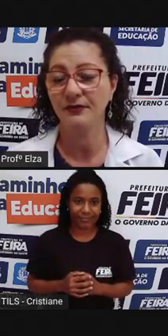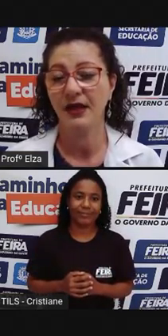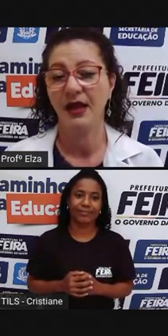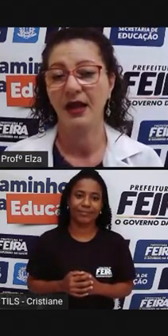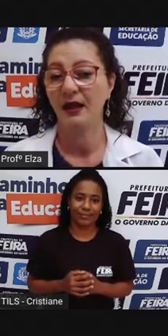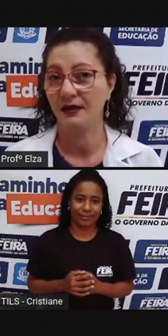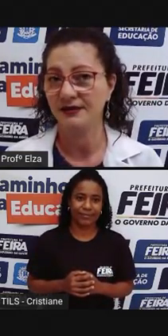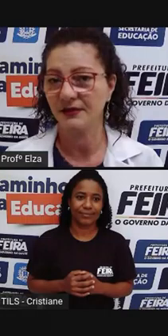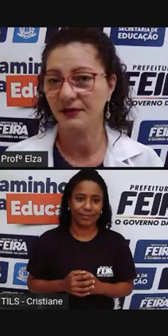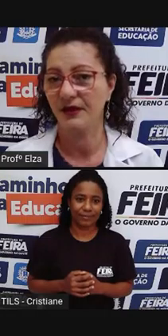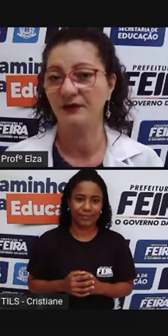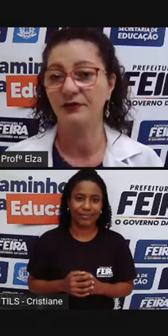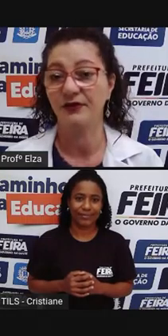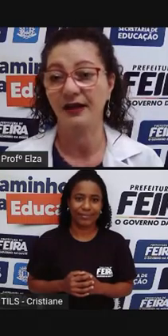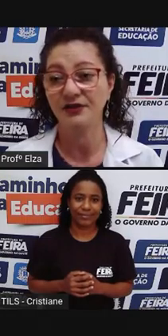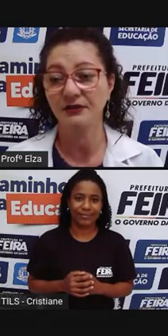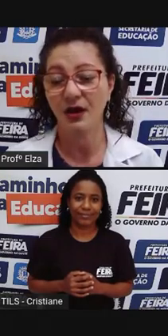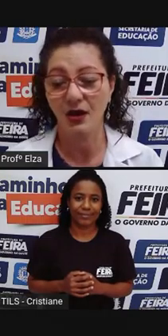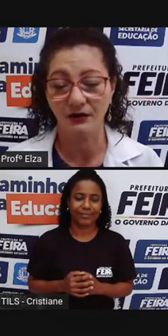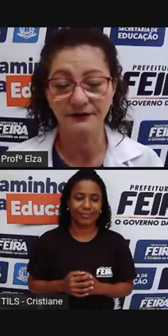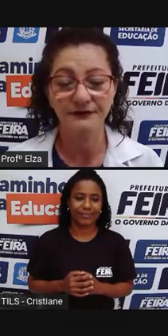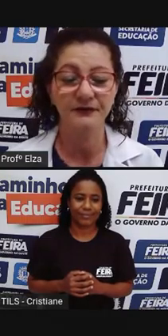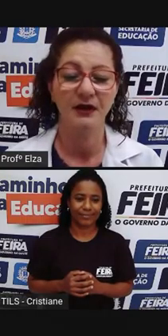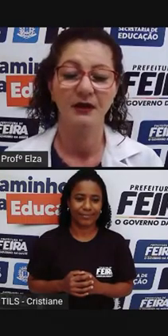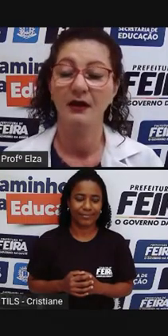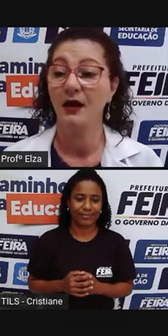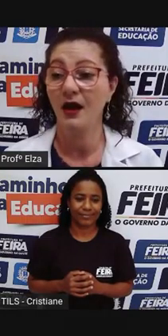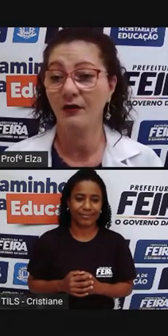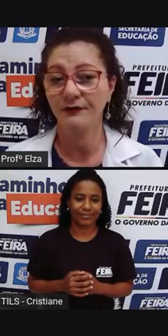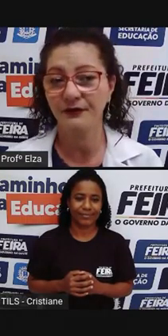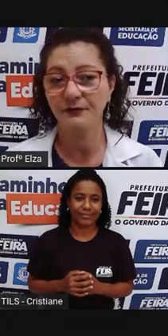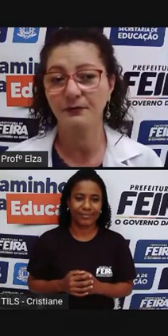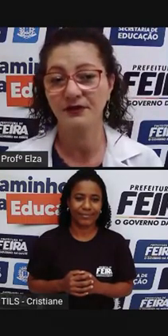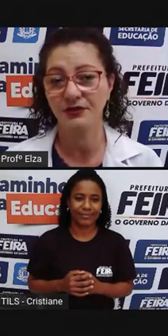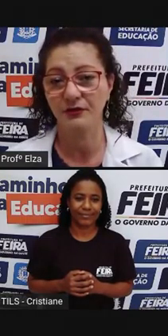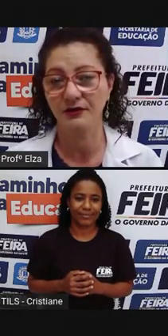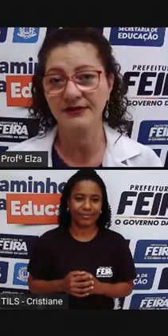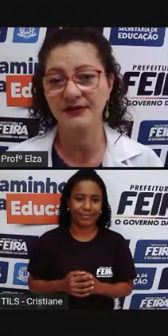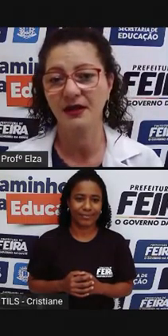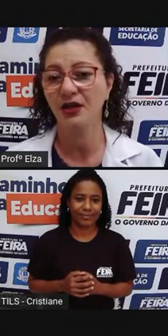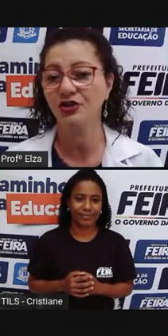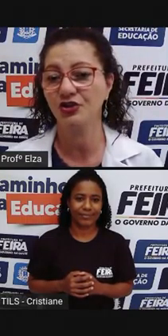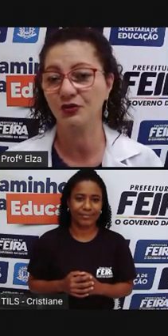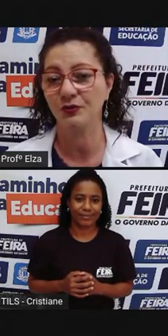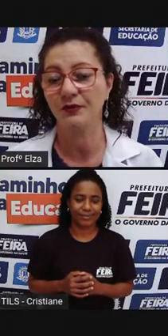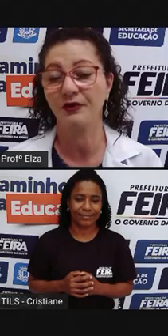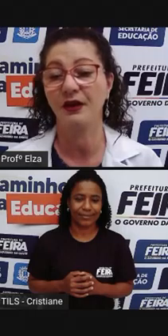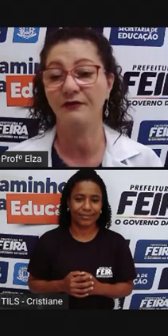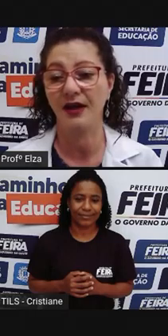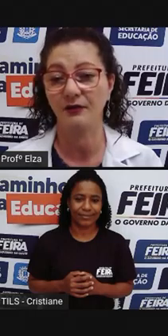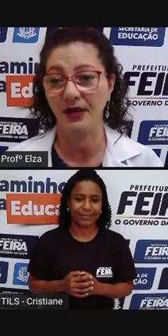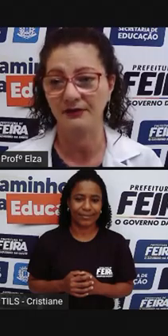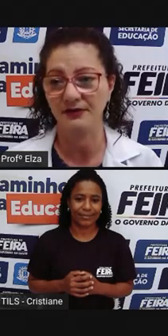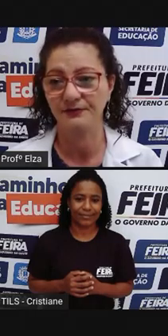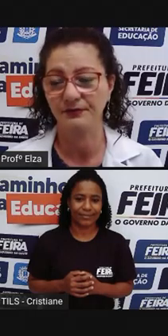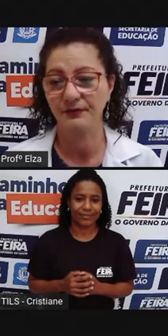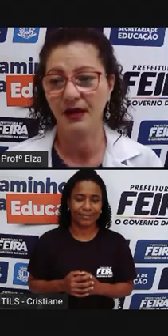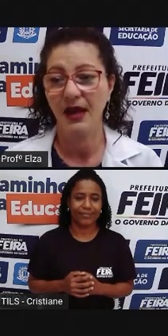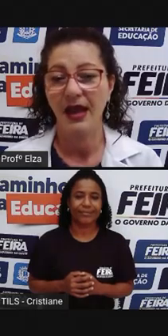Pollution is the introduction of harmful materials into the